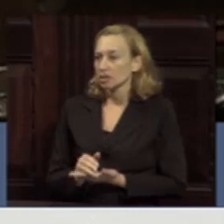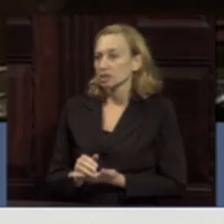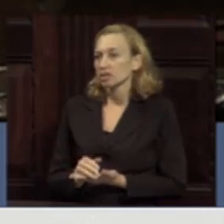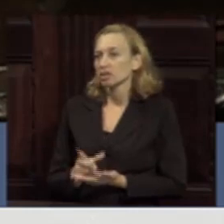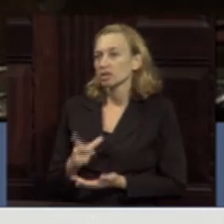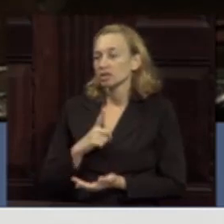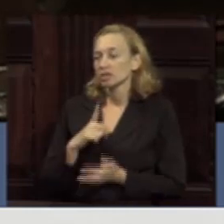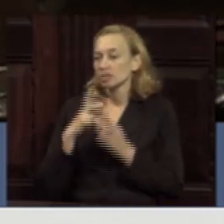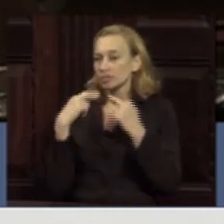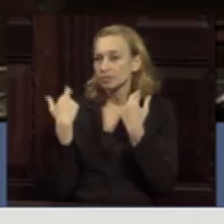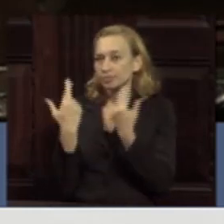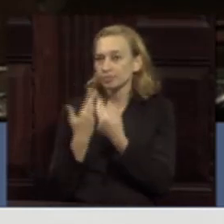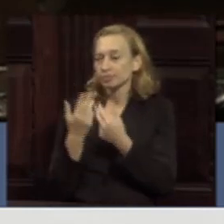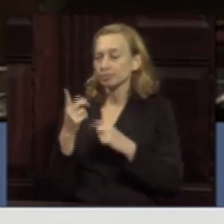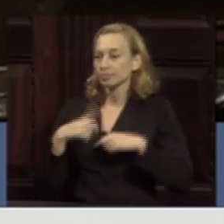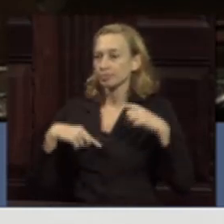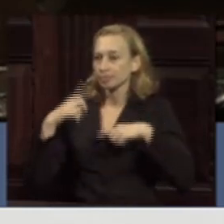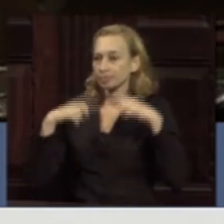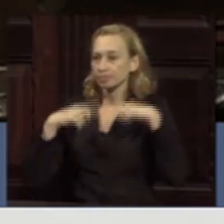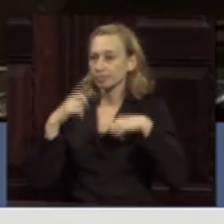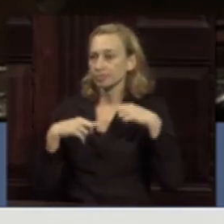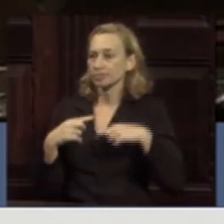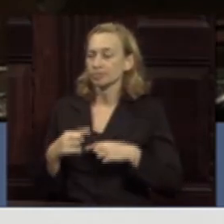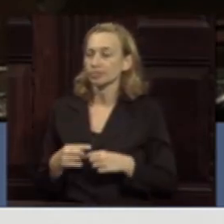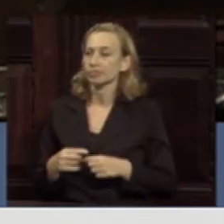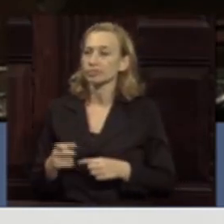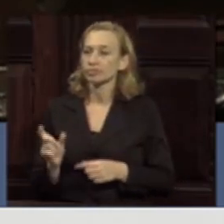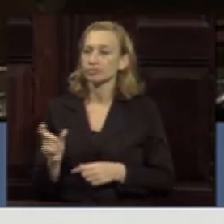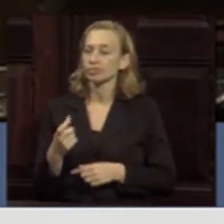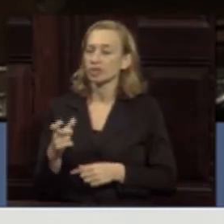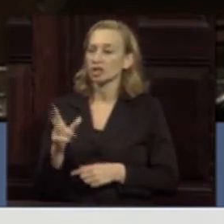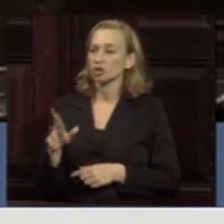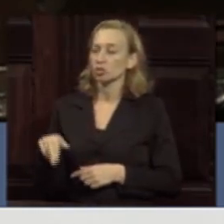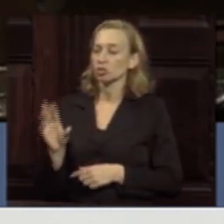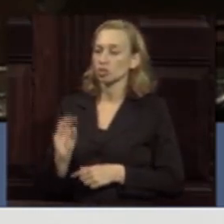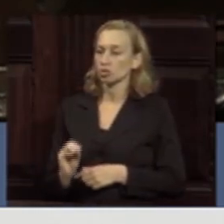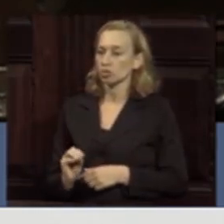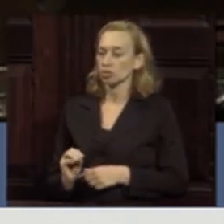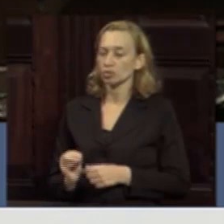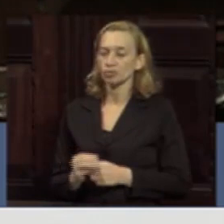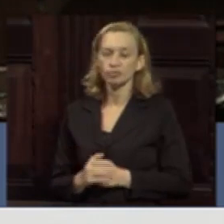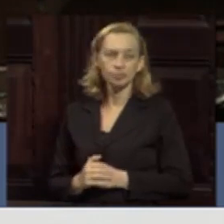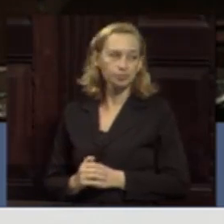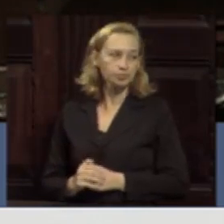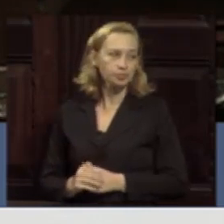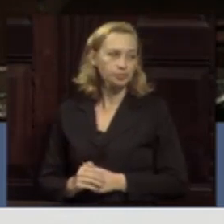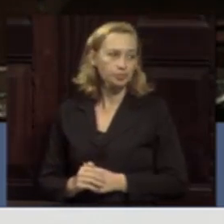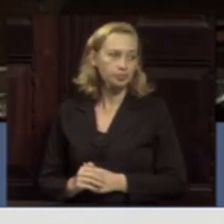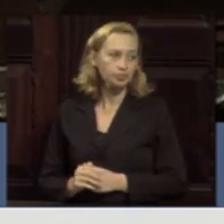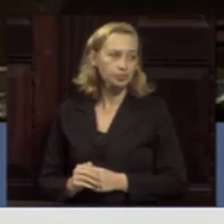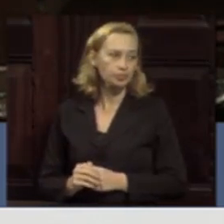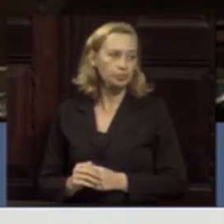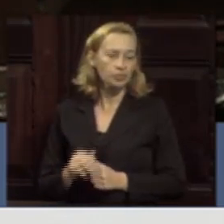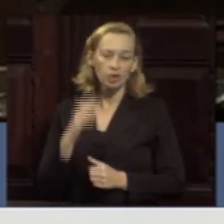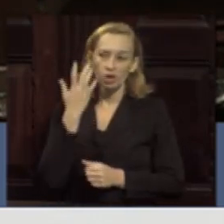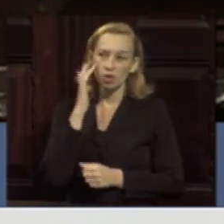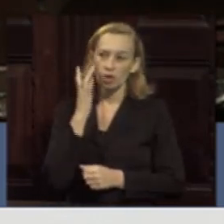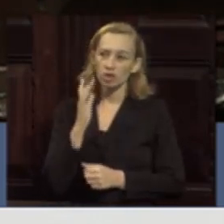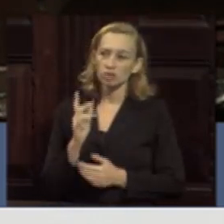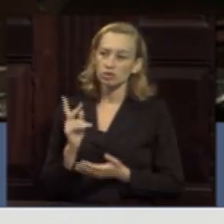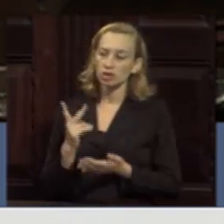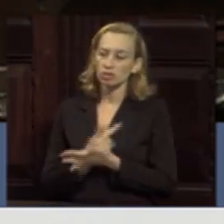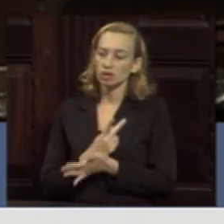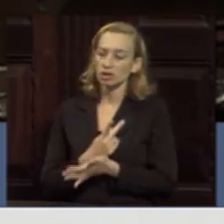reunião para discutir a questão do bilhete único, teve a reunião da CPI, que Vossa Excelência preside, e eu acho que, enquanto está